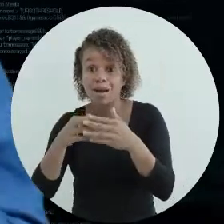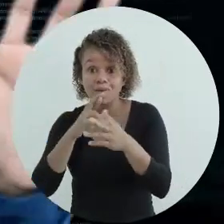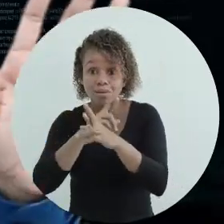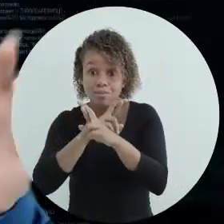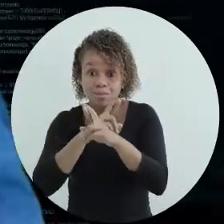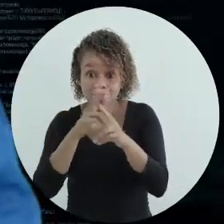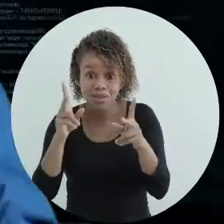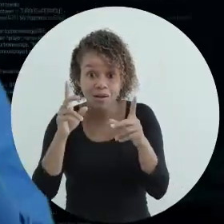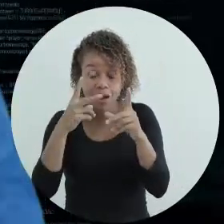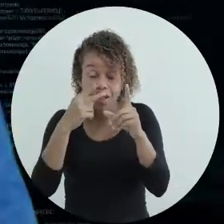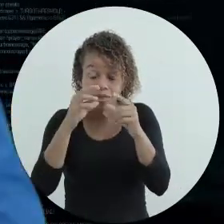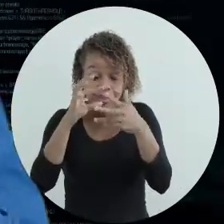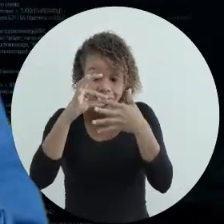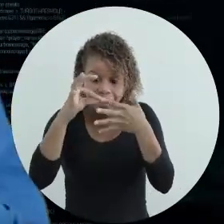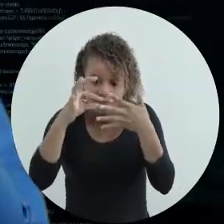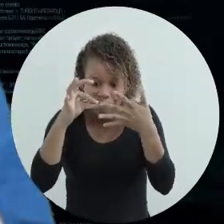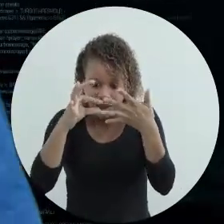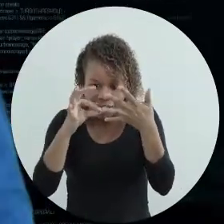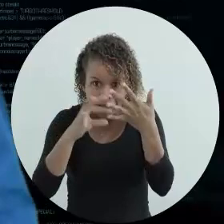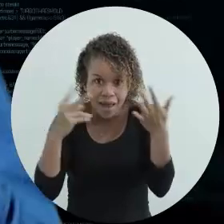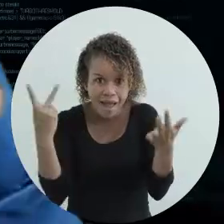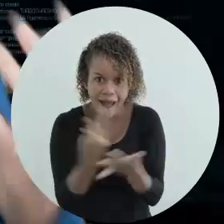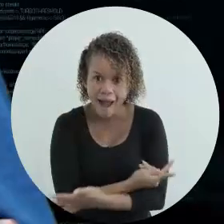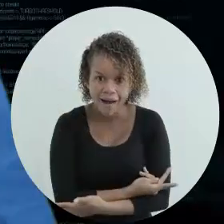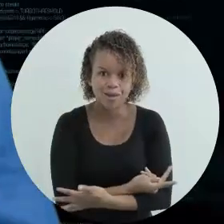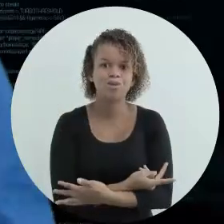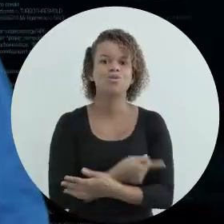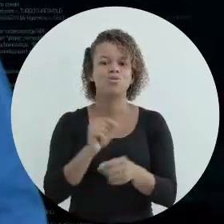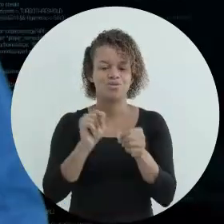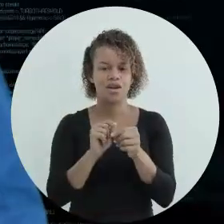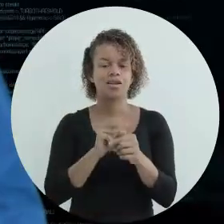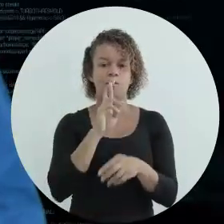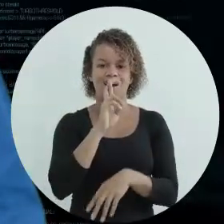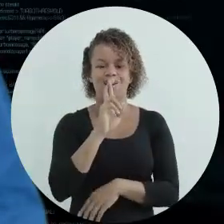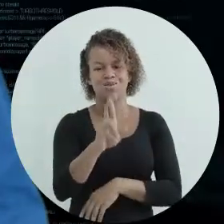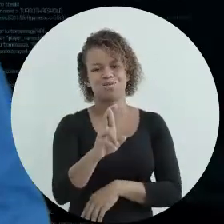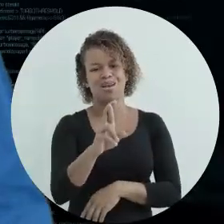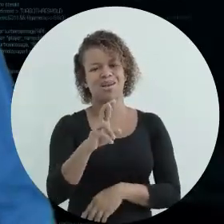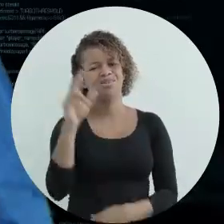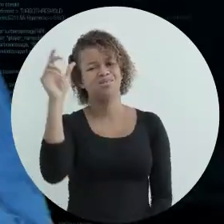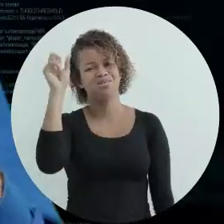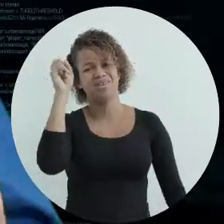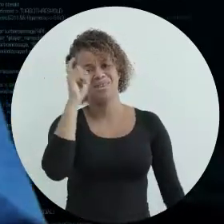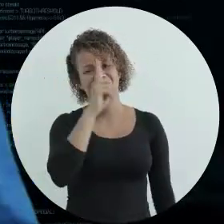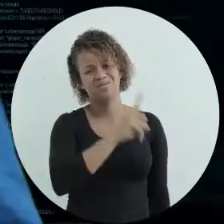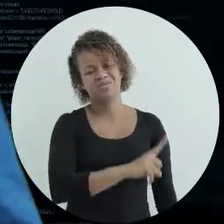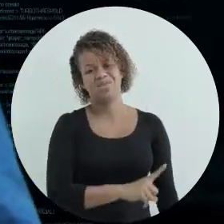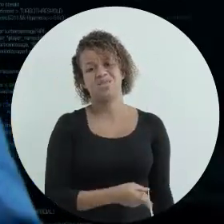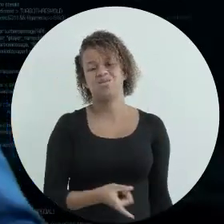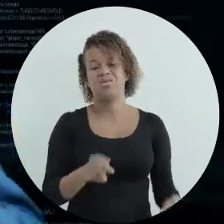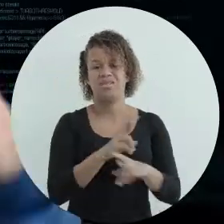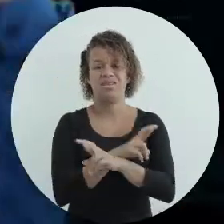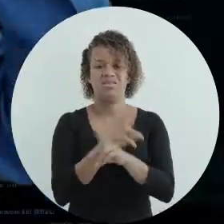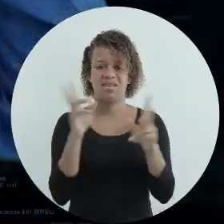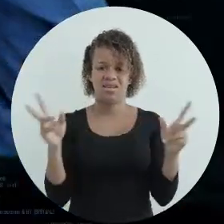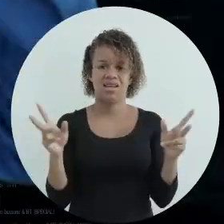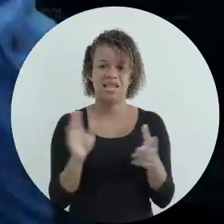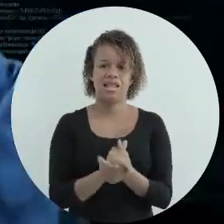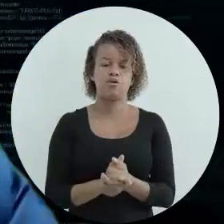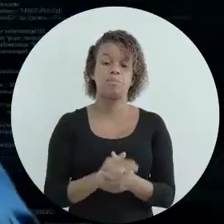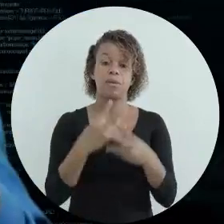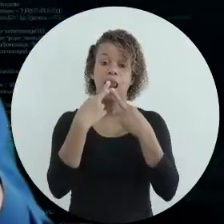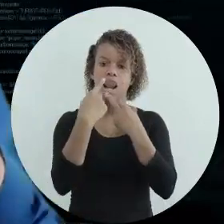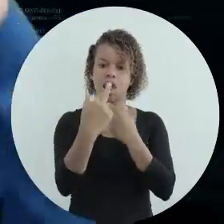errado pode dar um resultado bem diferente daquele esperado. Então, uma linguagem de programação, como eu falei, é